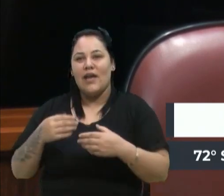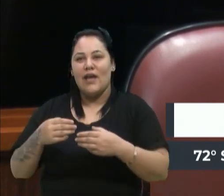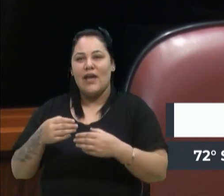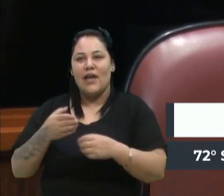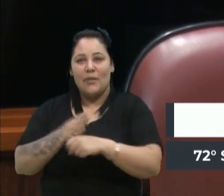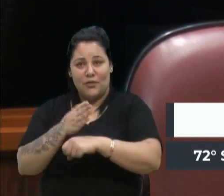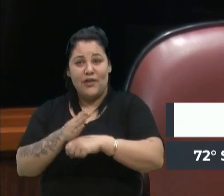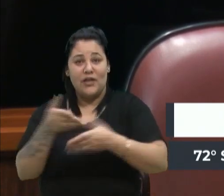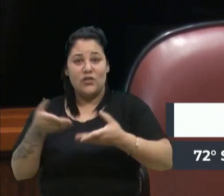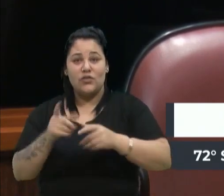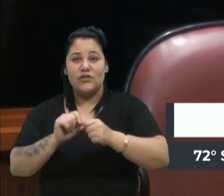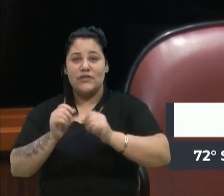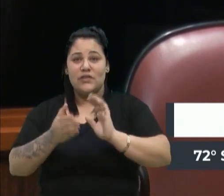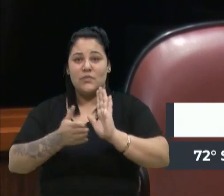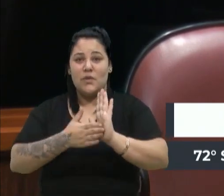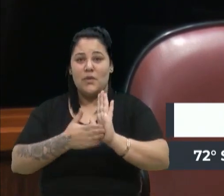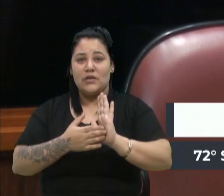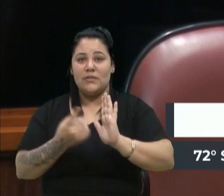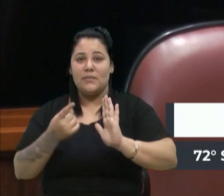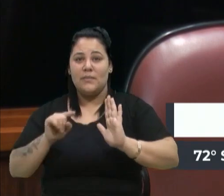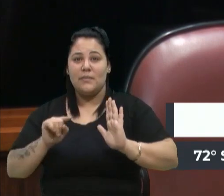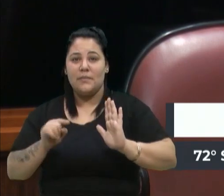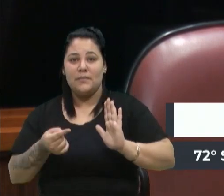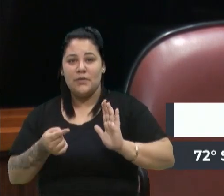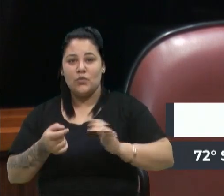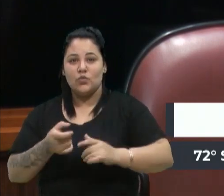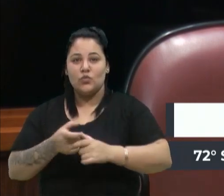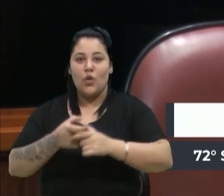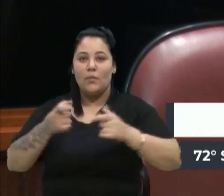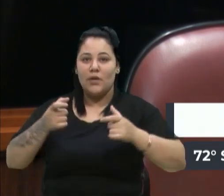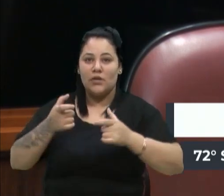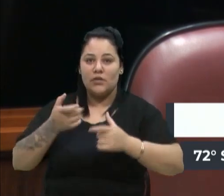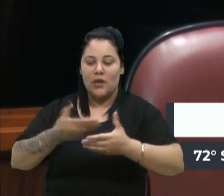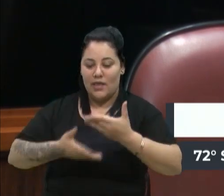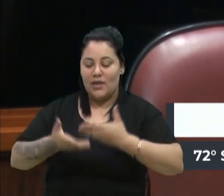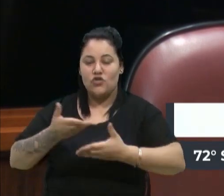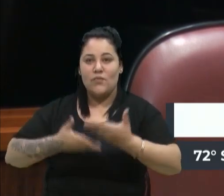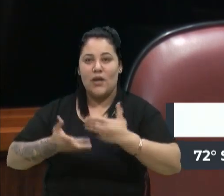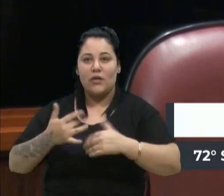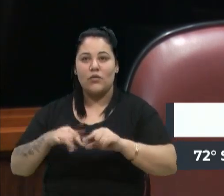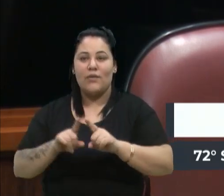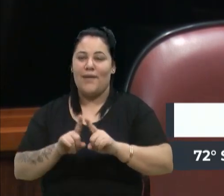sendo proposto para 1.000 o aumento de atendimentos